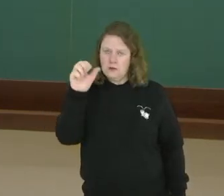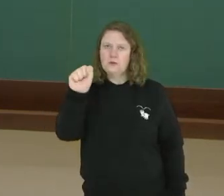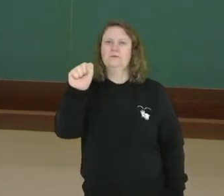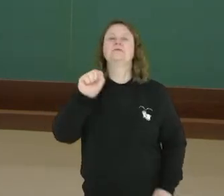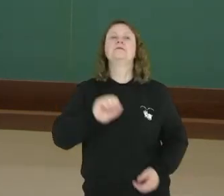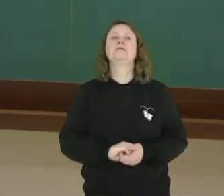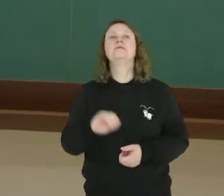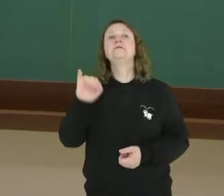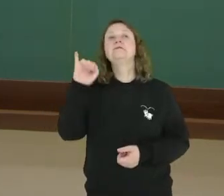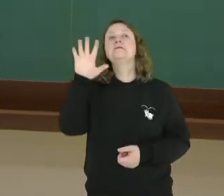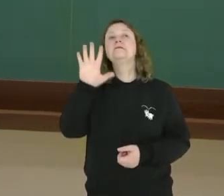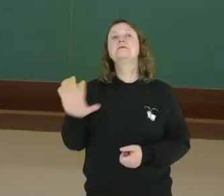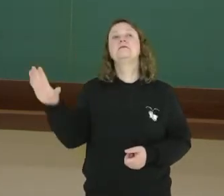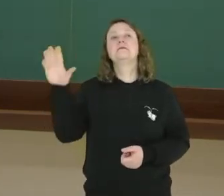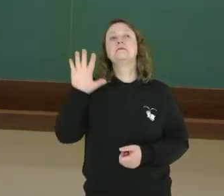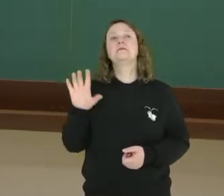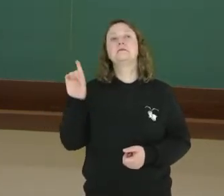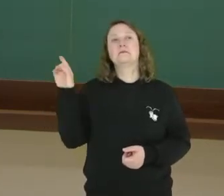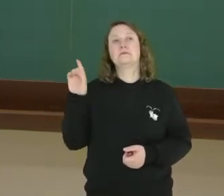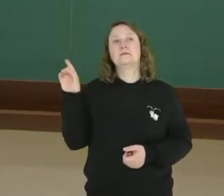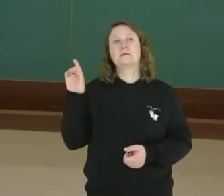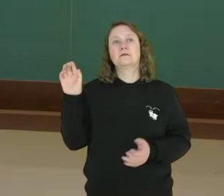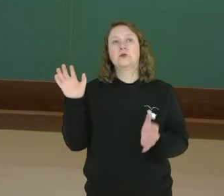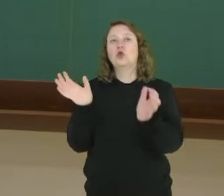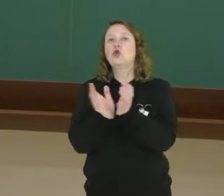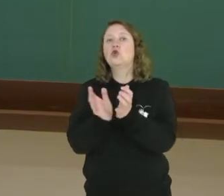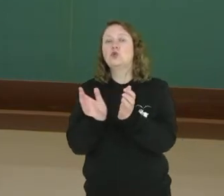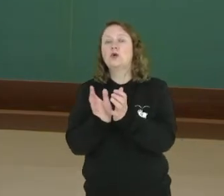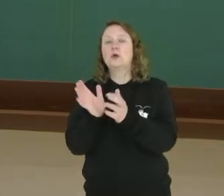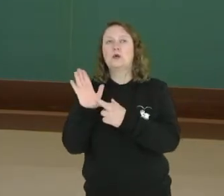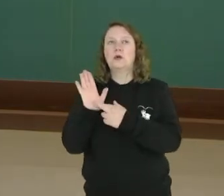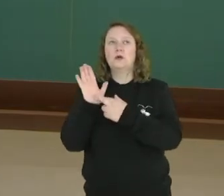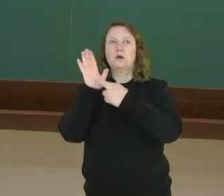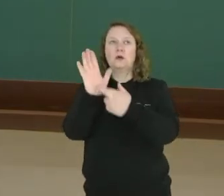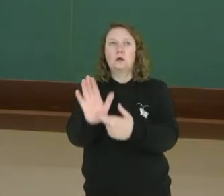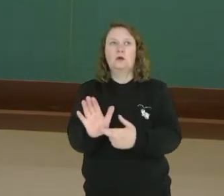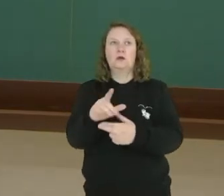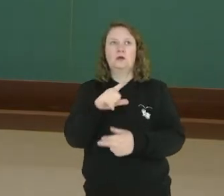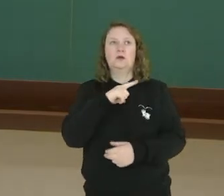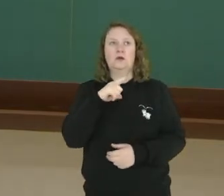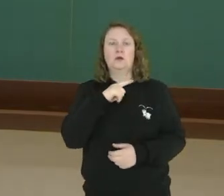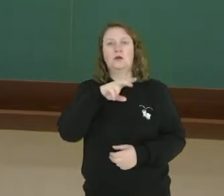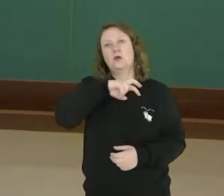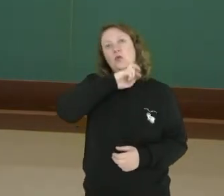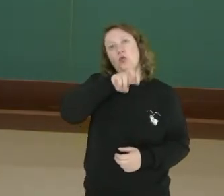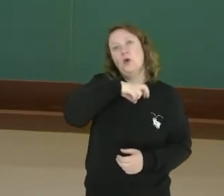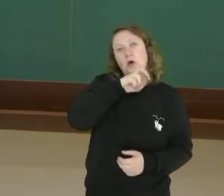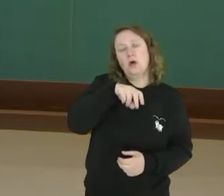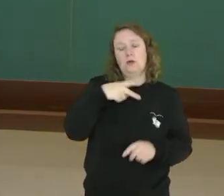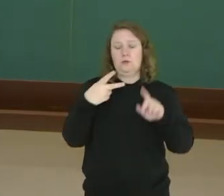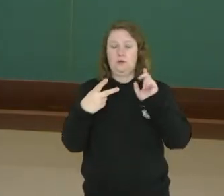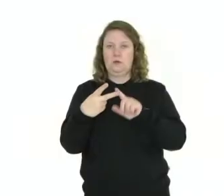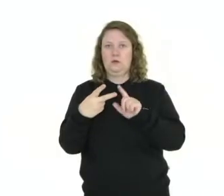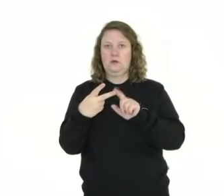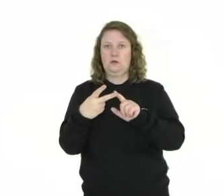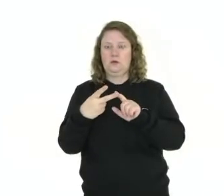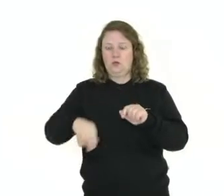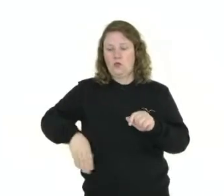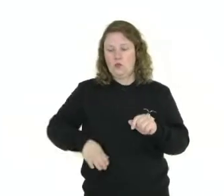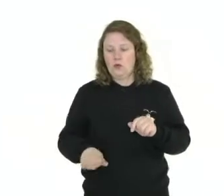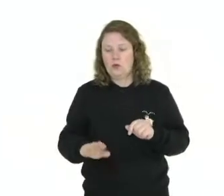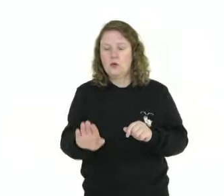nós observamos então desse grupo de répteis, representados aqui por quem? Pelas serpentes, pelos lagartos